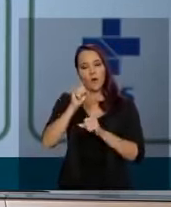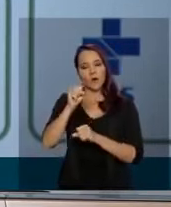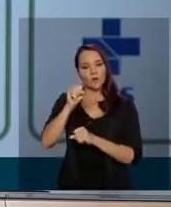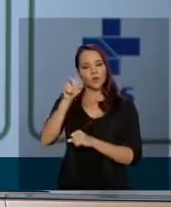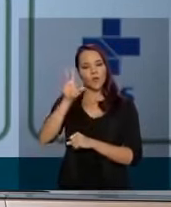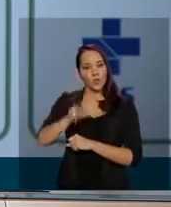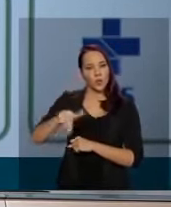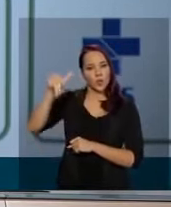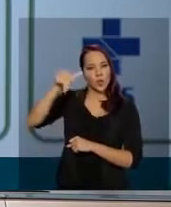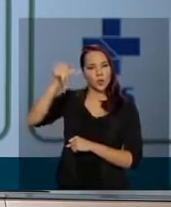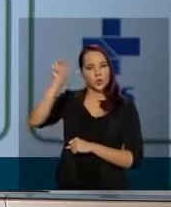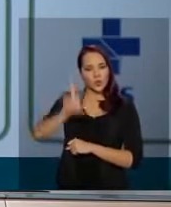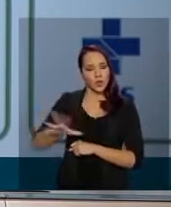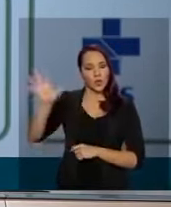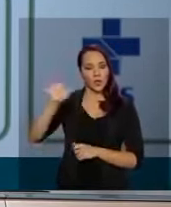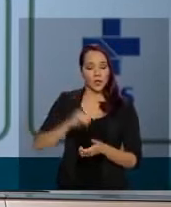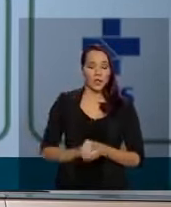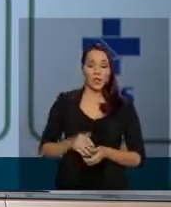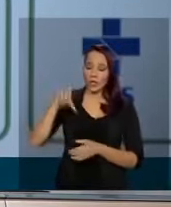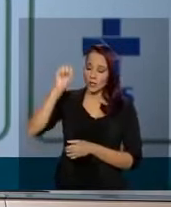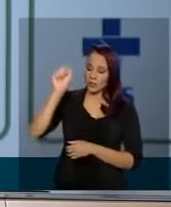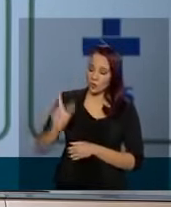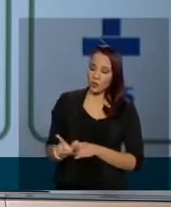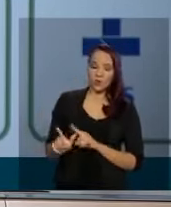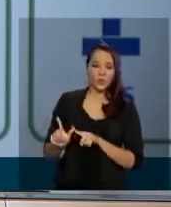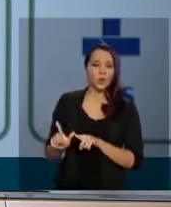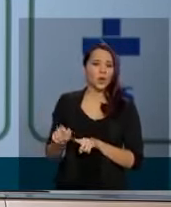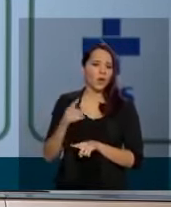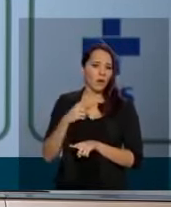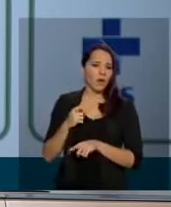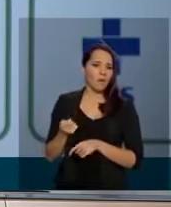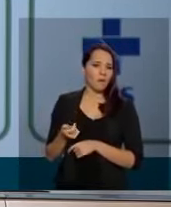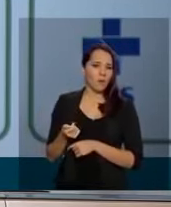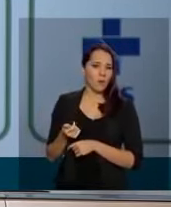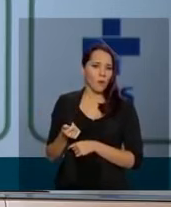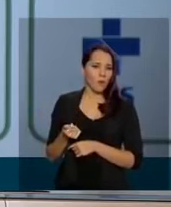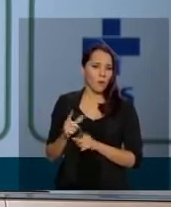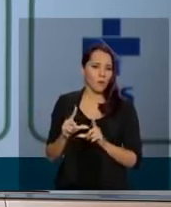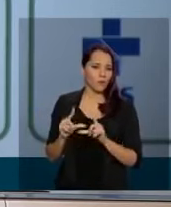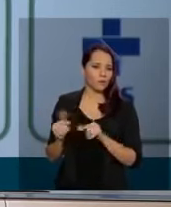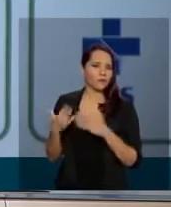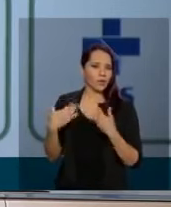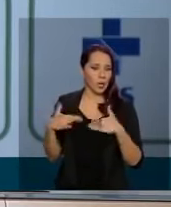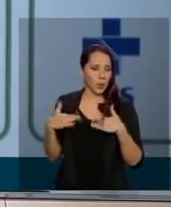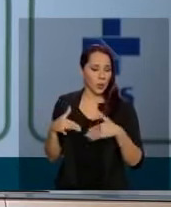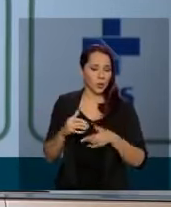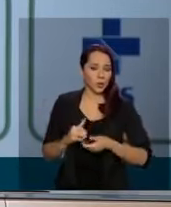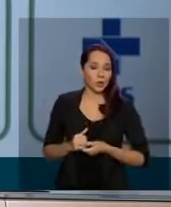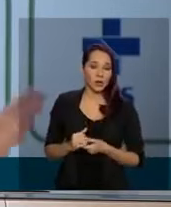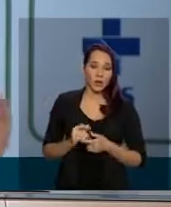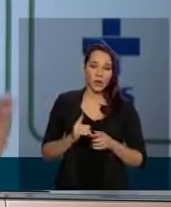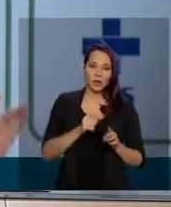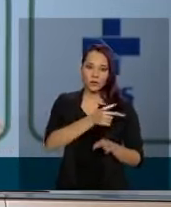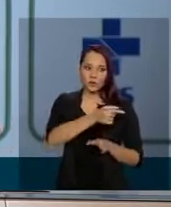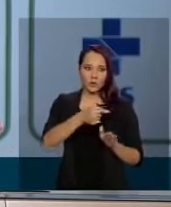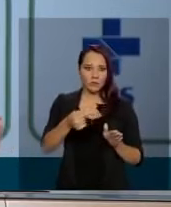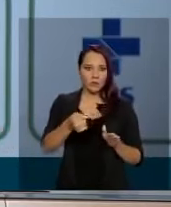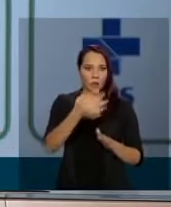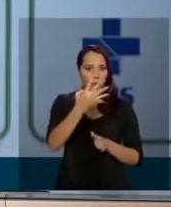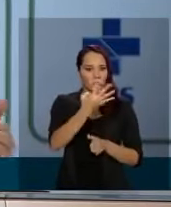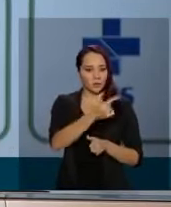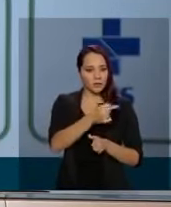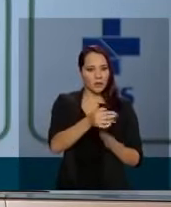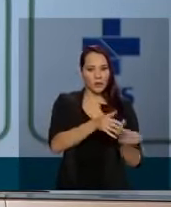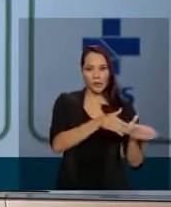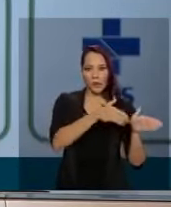norte e nordeste e na região sul, relativamente tranquilo. E que nessas últimas 4, 5